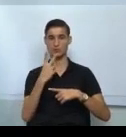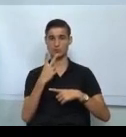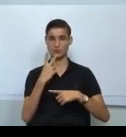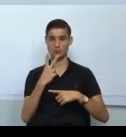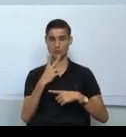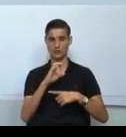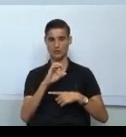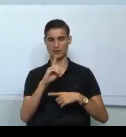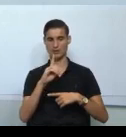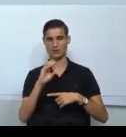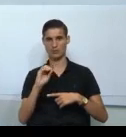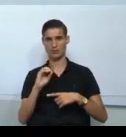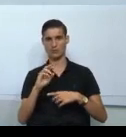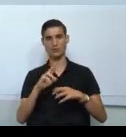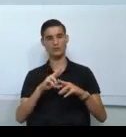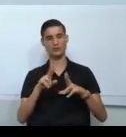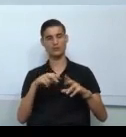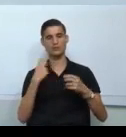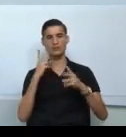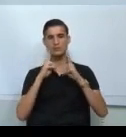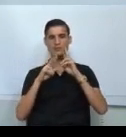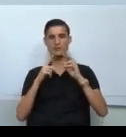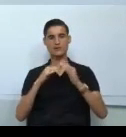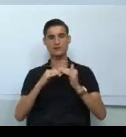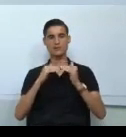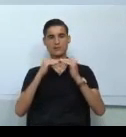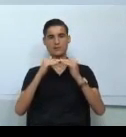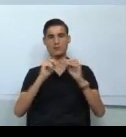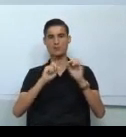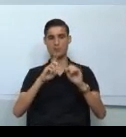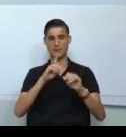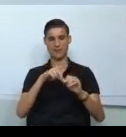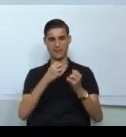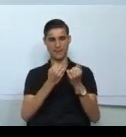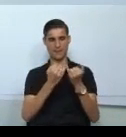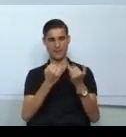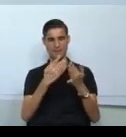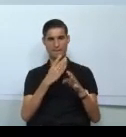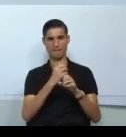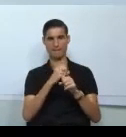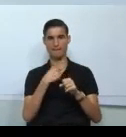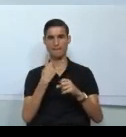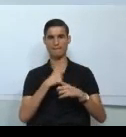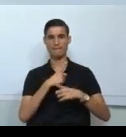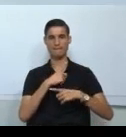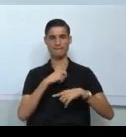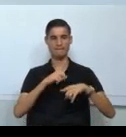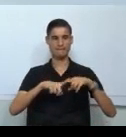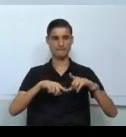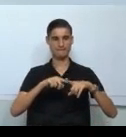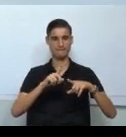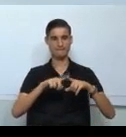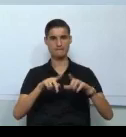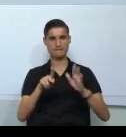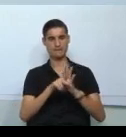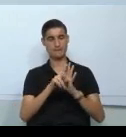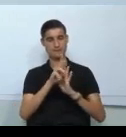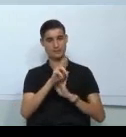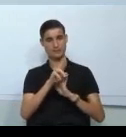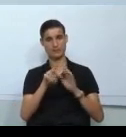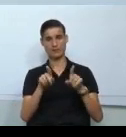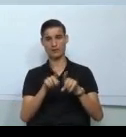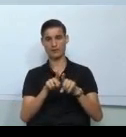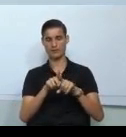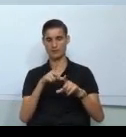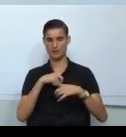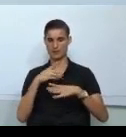duas EDOs. Diferente do que nós temos aqui em cima, olha. Essa equação, nós temos funções que estão em função de R e